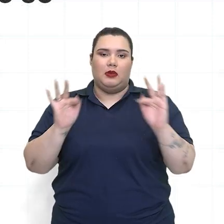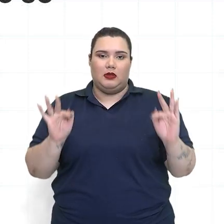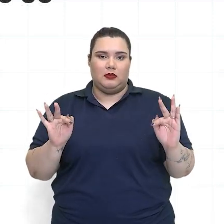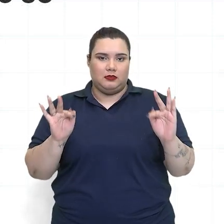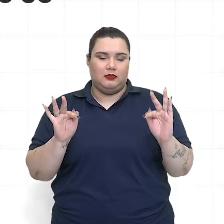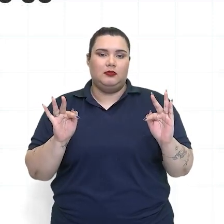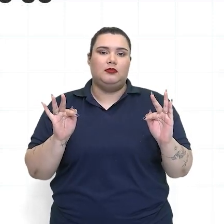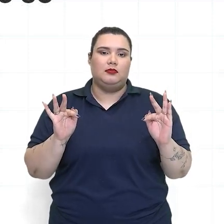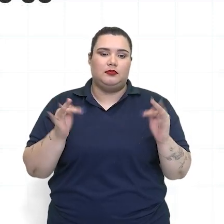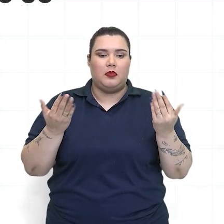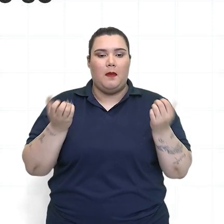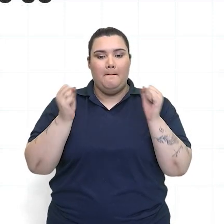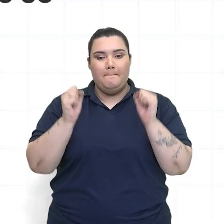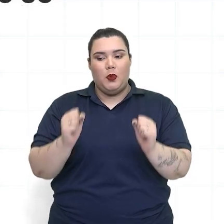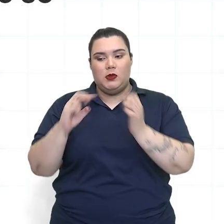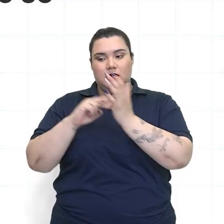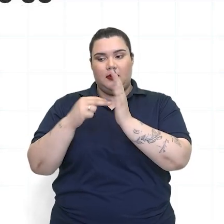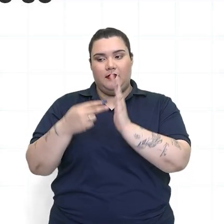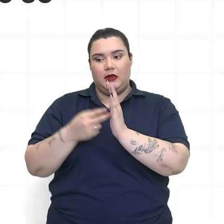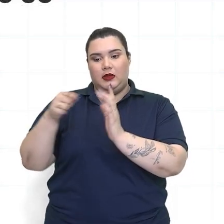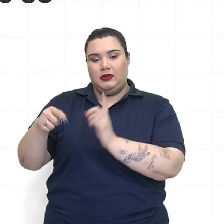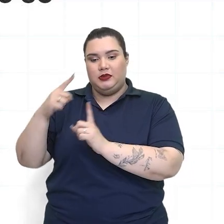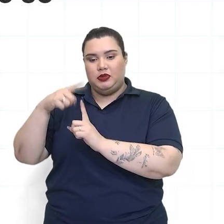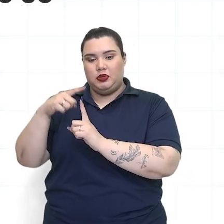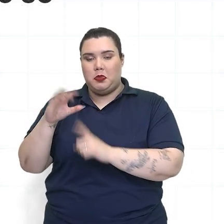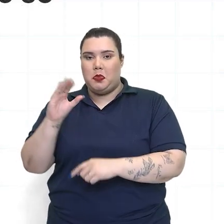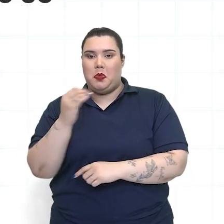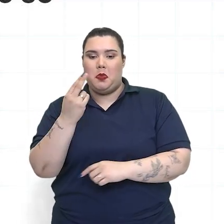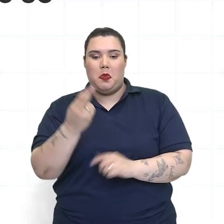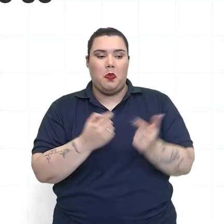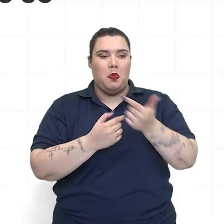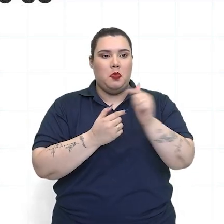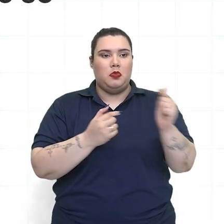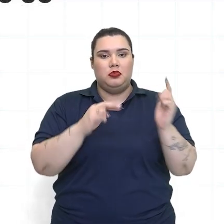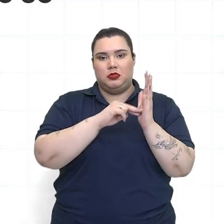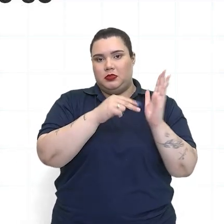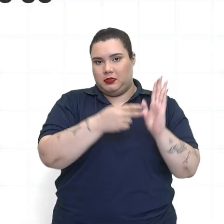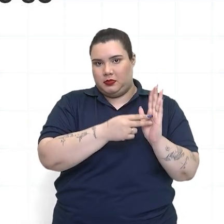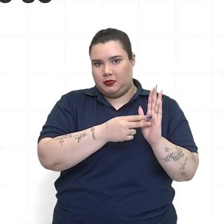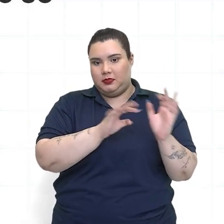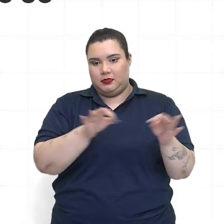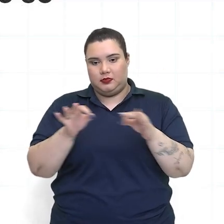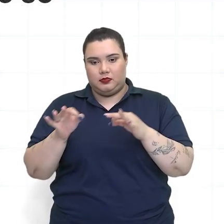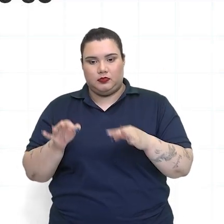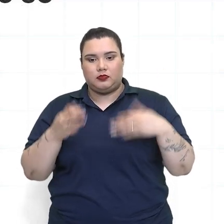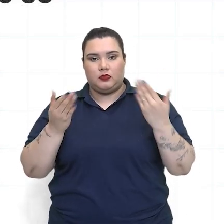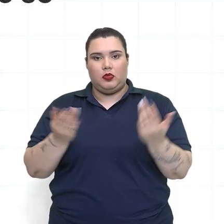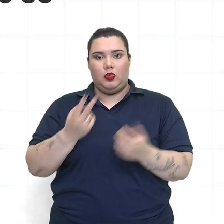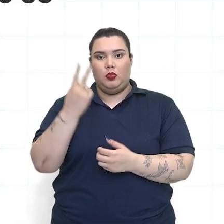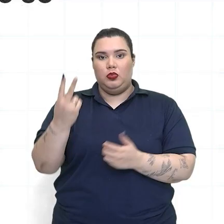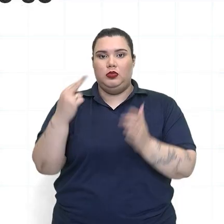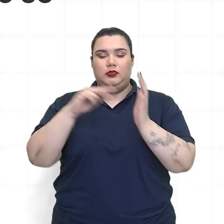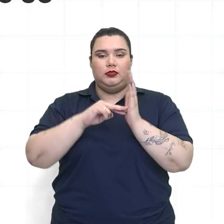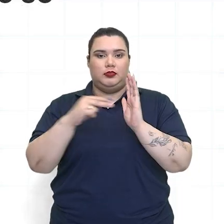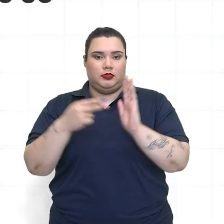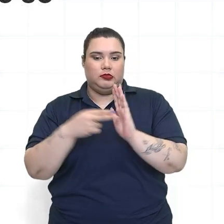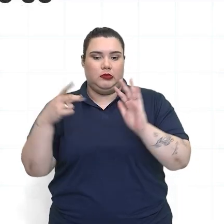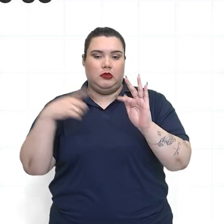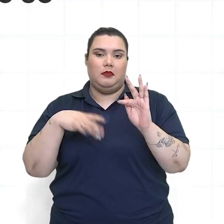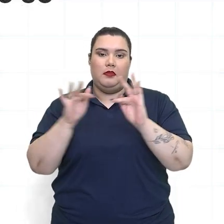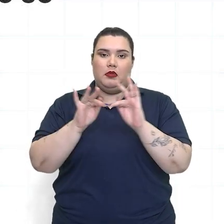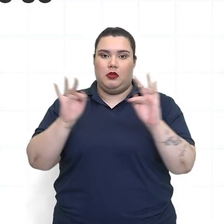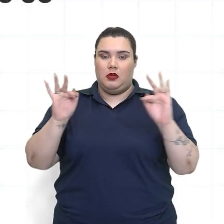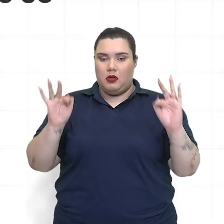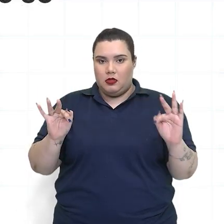pode significar uma coisa ou pode significar outra coisa. Então, o duplo sentido é isso, quando nós temos uma frase que